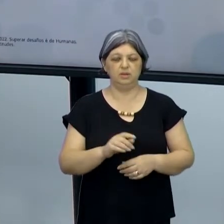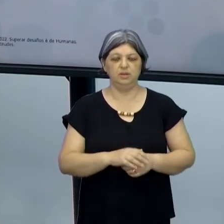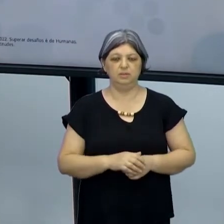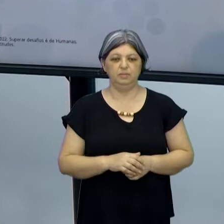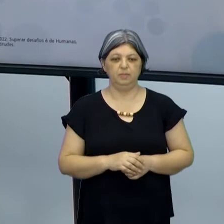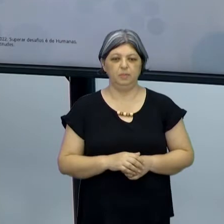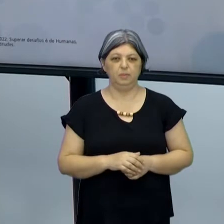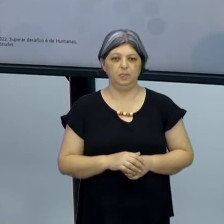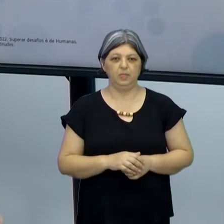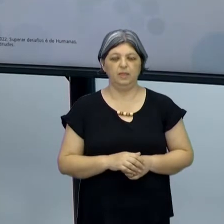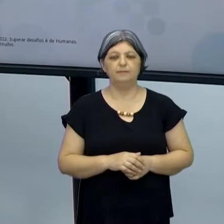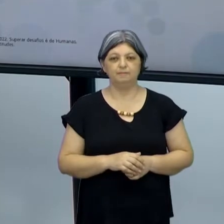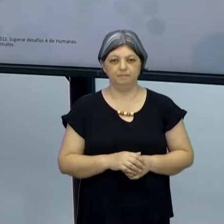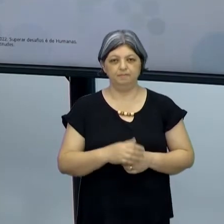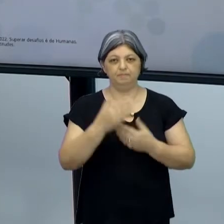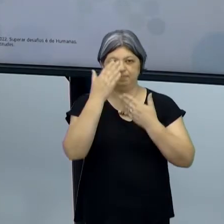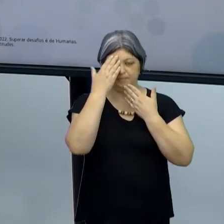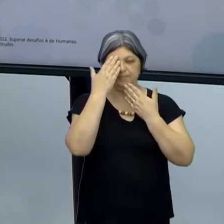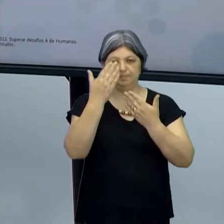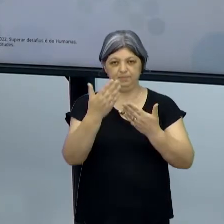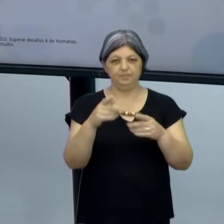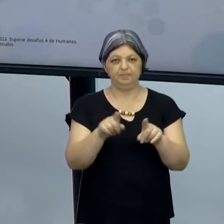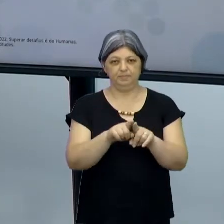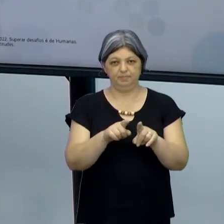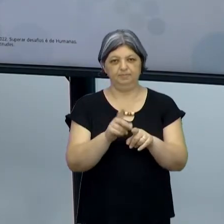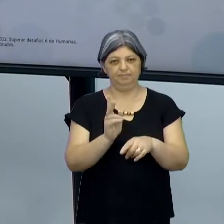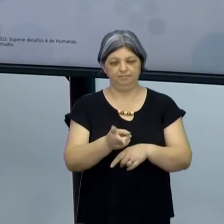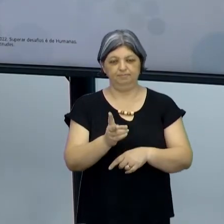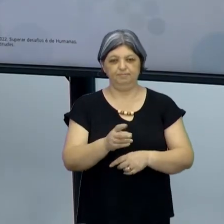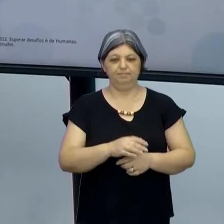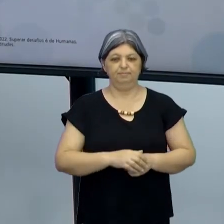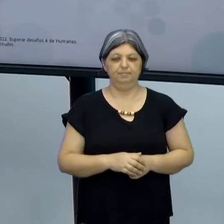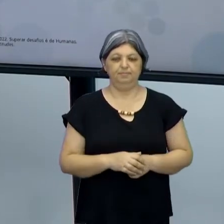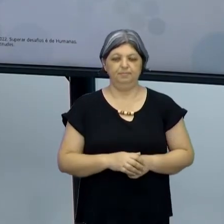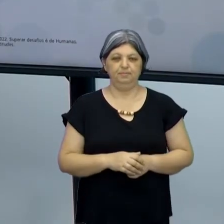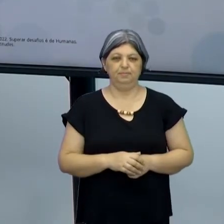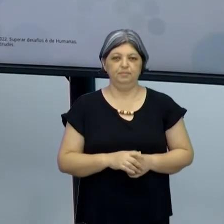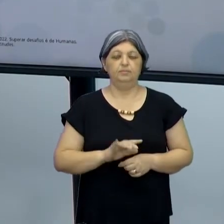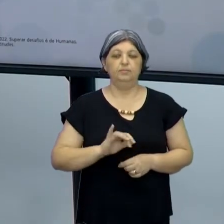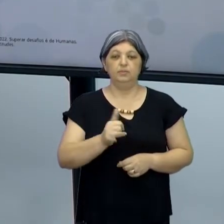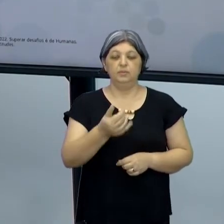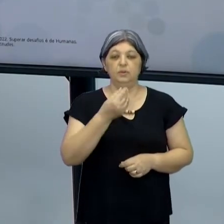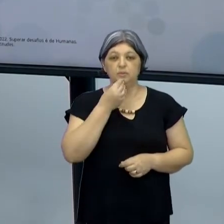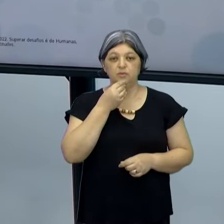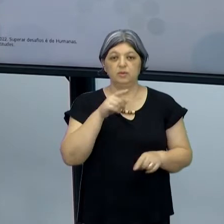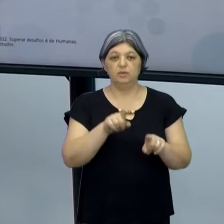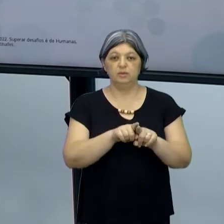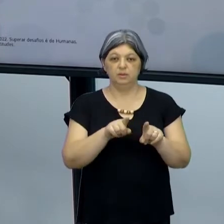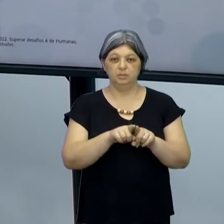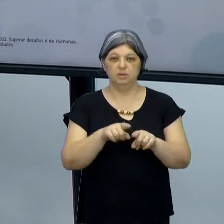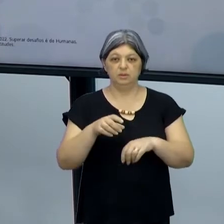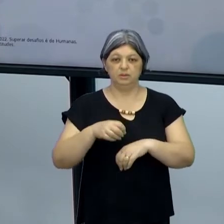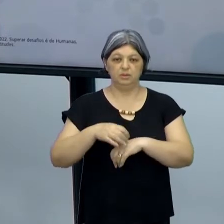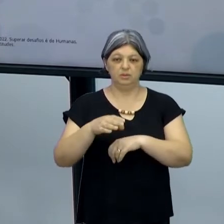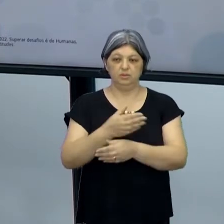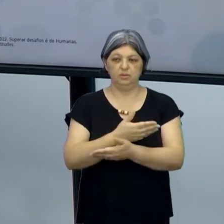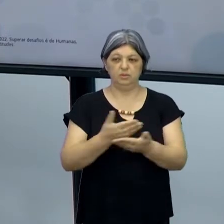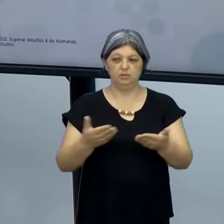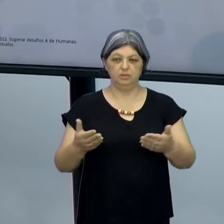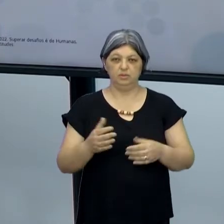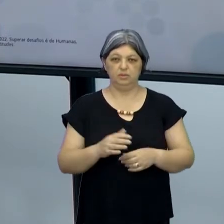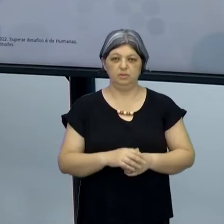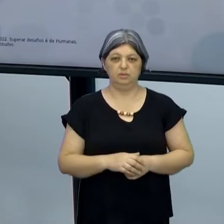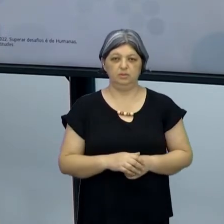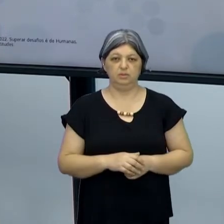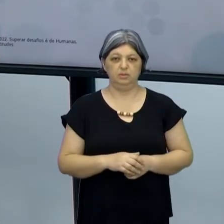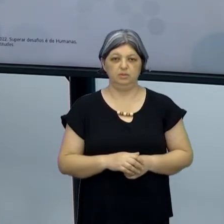né? Valeu aí, pessoal, como sempre, né? E aproveitar também e dar um recadinho para vocês, que é a respeito